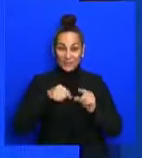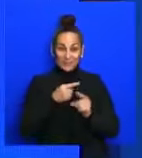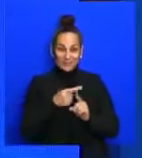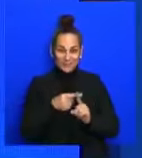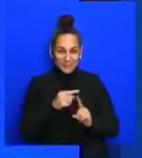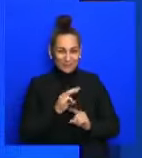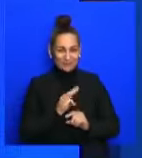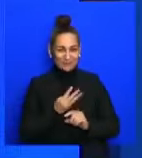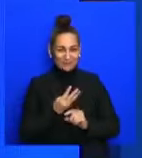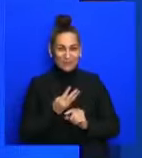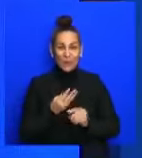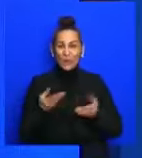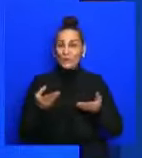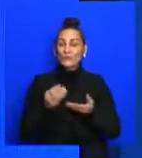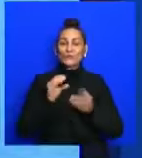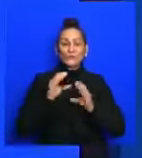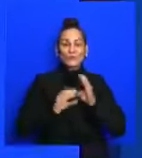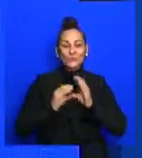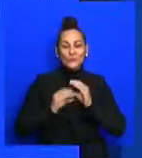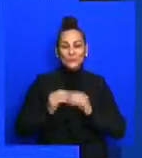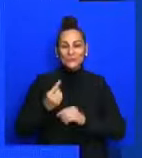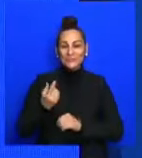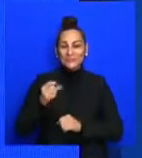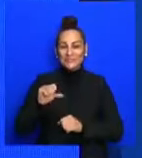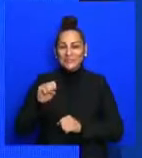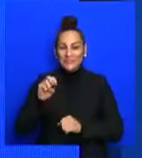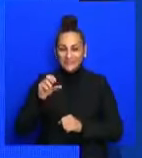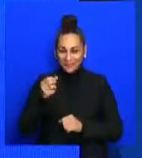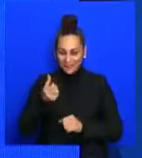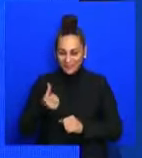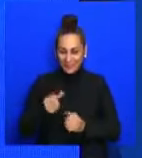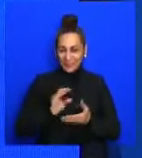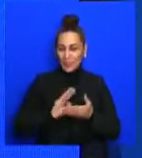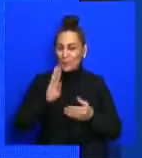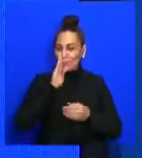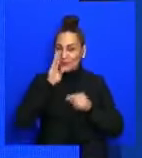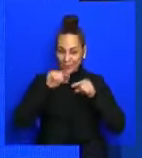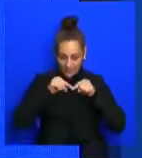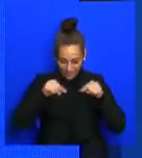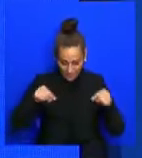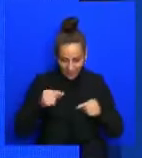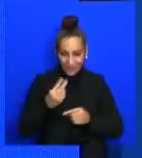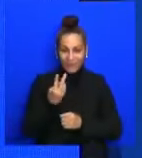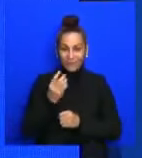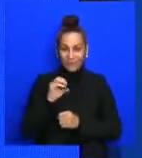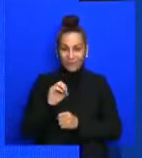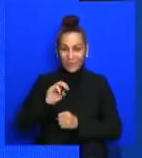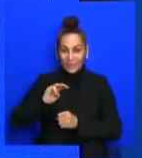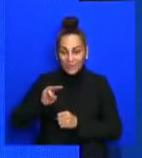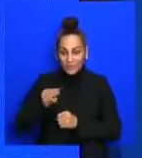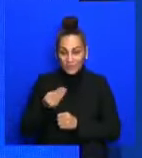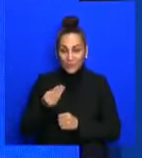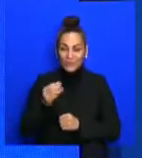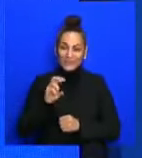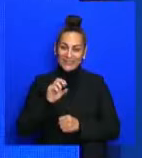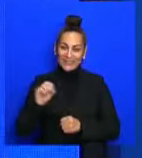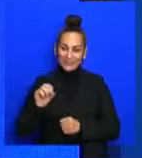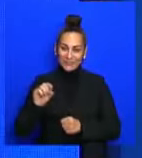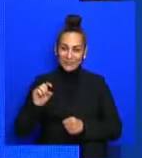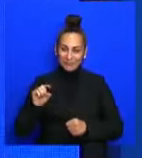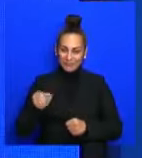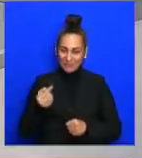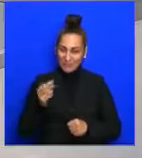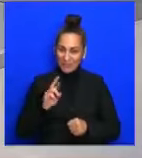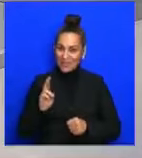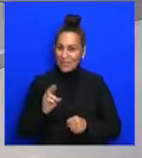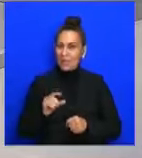sorteio da Mais Milionária, hoje concurso 196, com prêmio estimado de 20 milhões e 500 mil